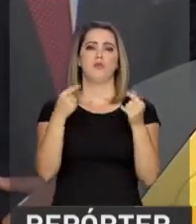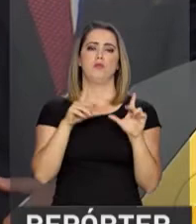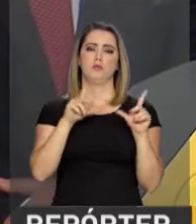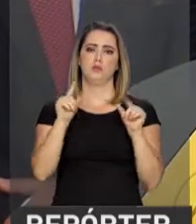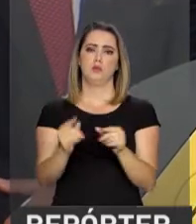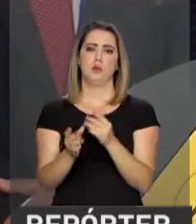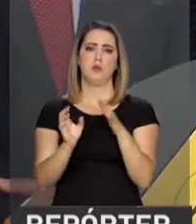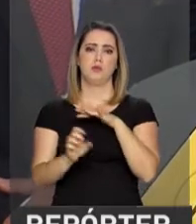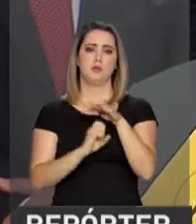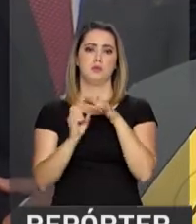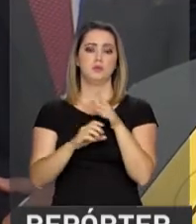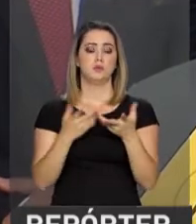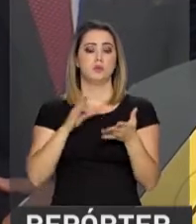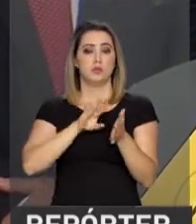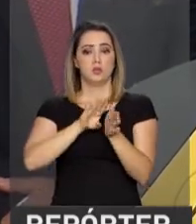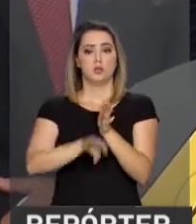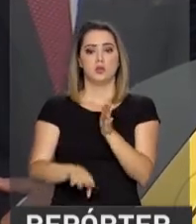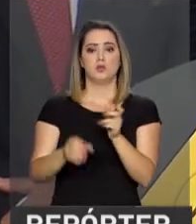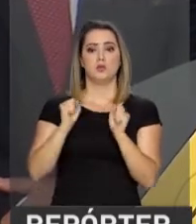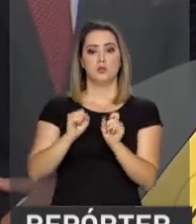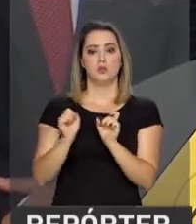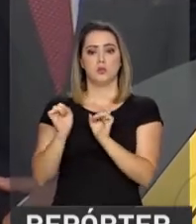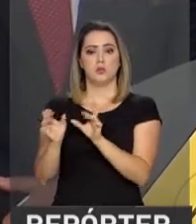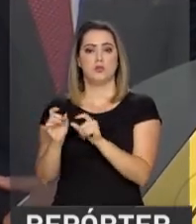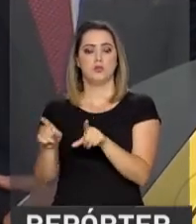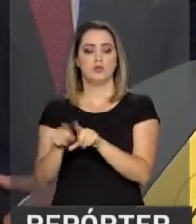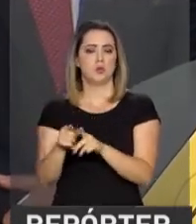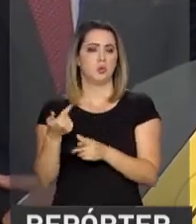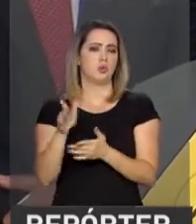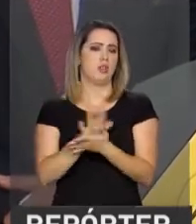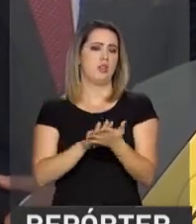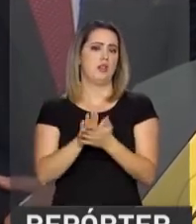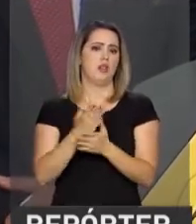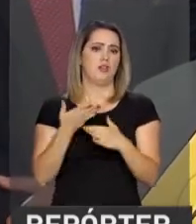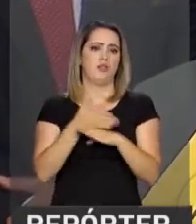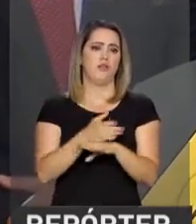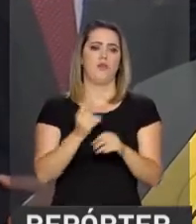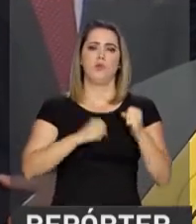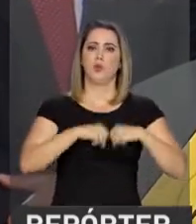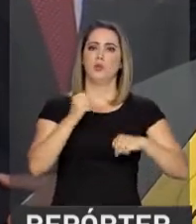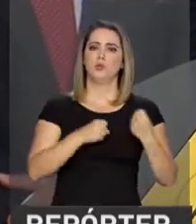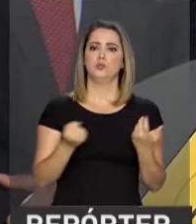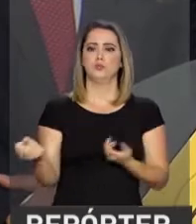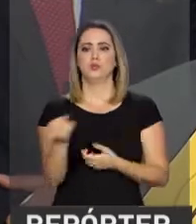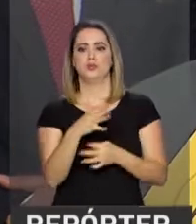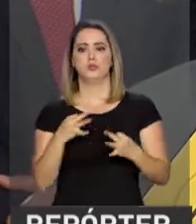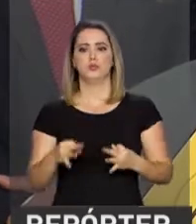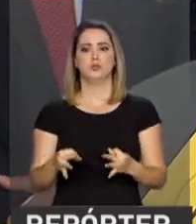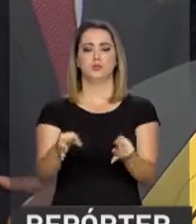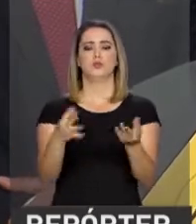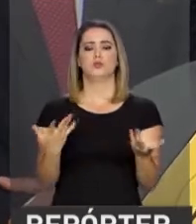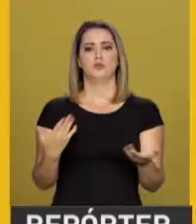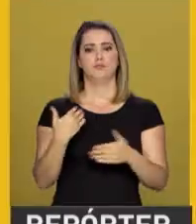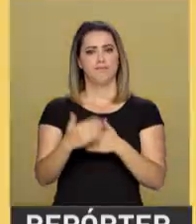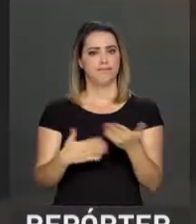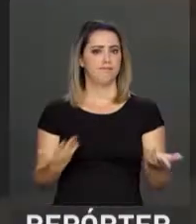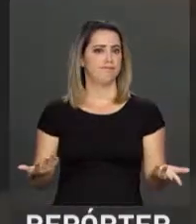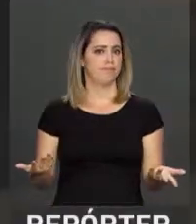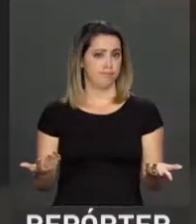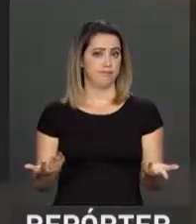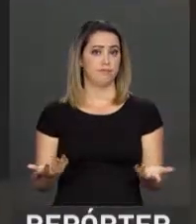acessórias que nos retiram competitividade, que não tem nada a ver com atividade produtiva, de inovação e desenvolvimento e progresso.